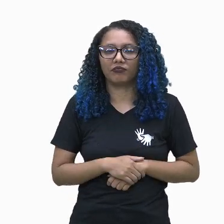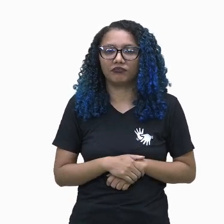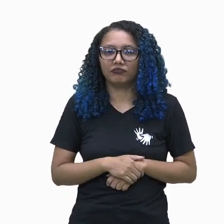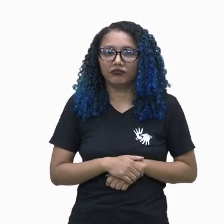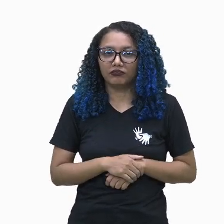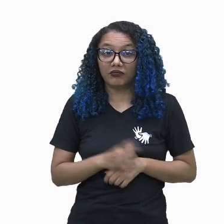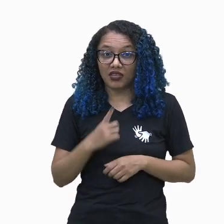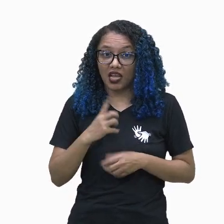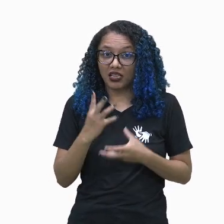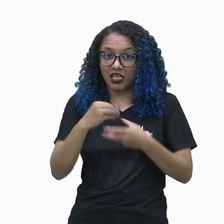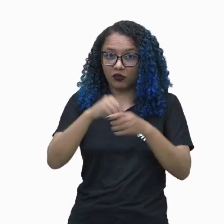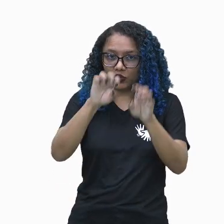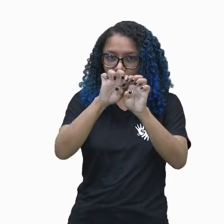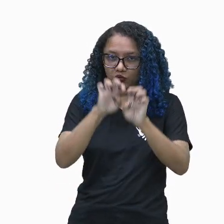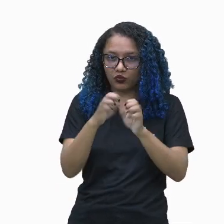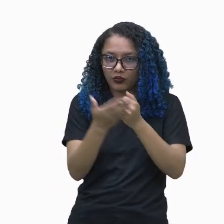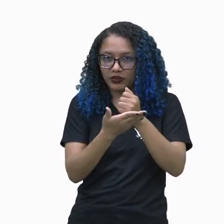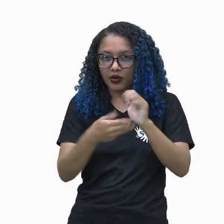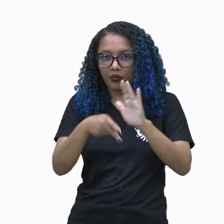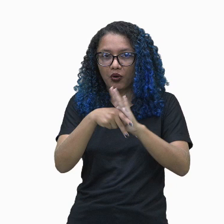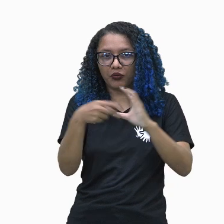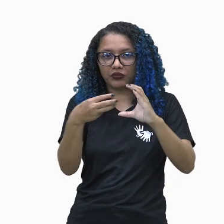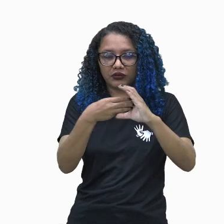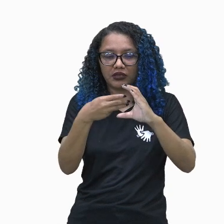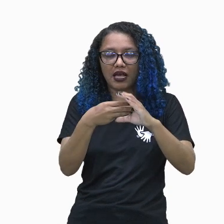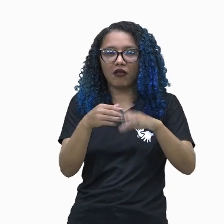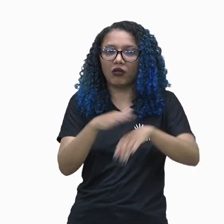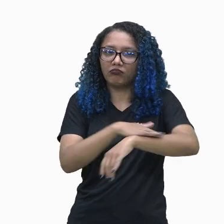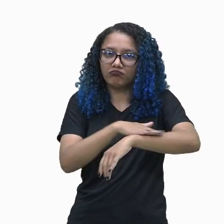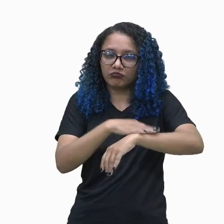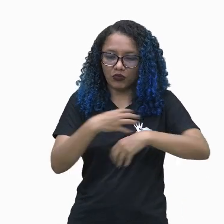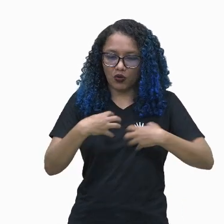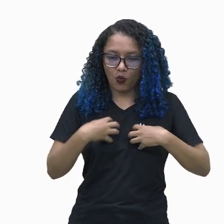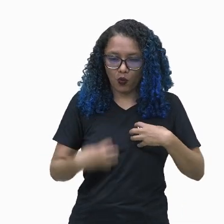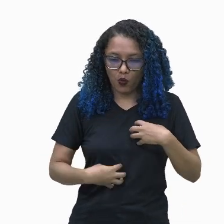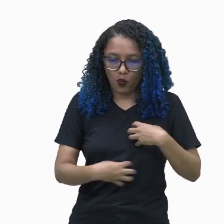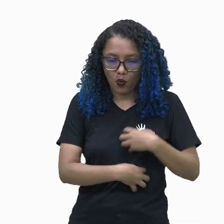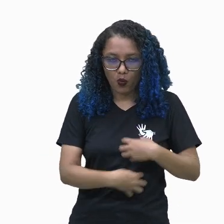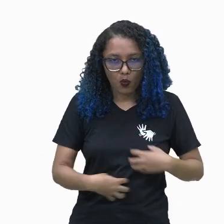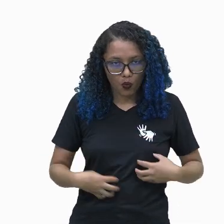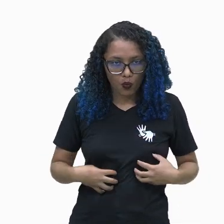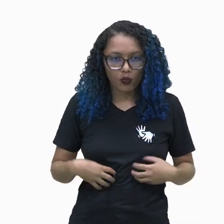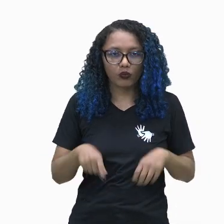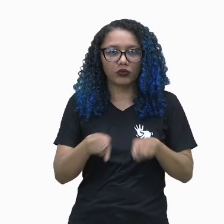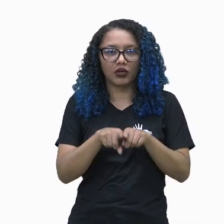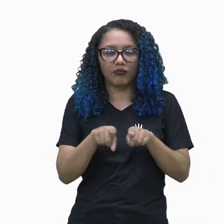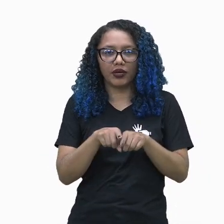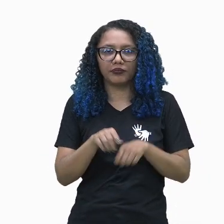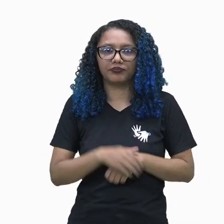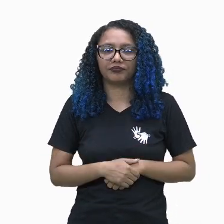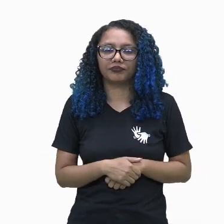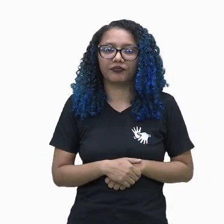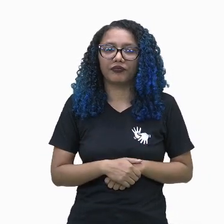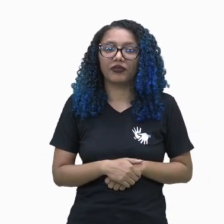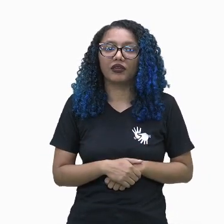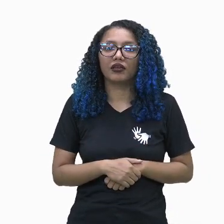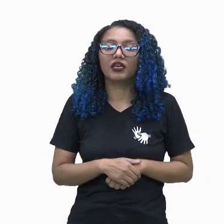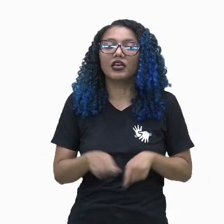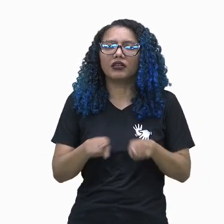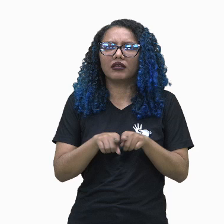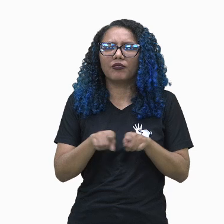células, de tecidos e de órgãos, consequentemente, né? Tem a função